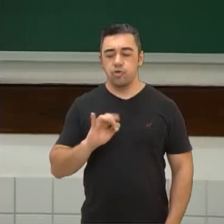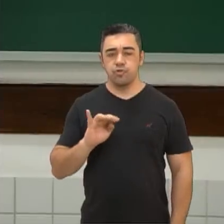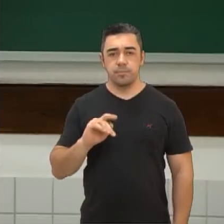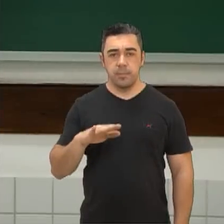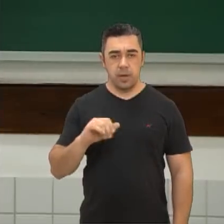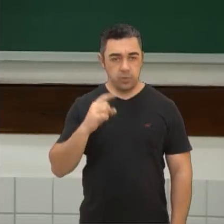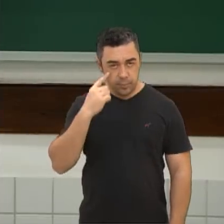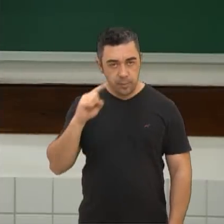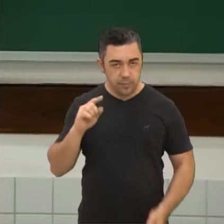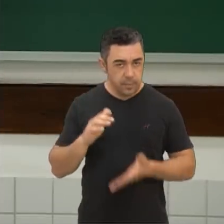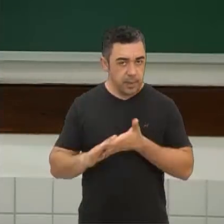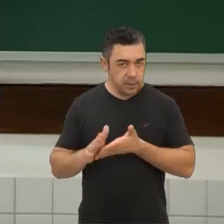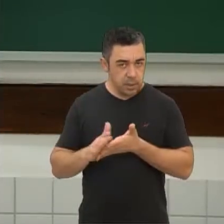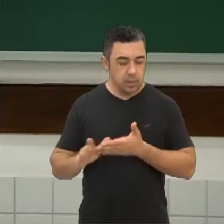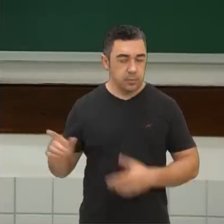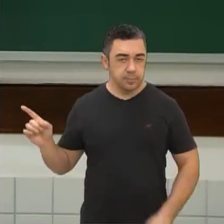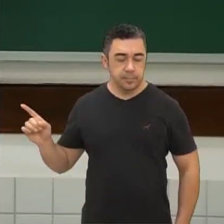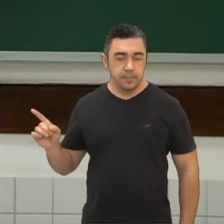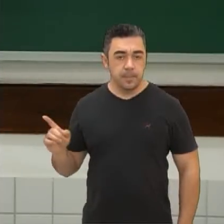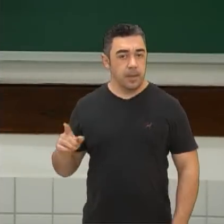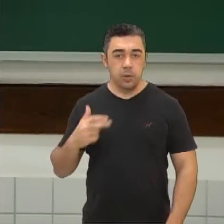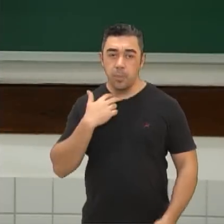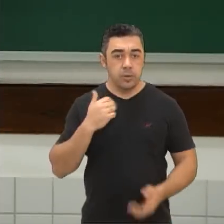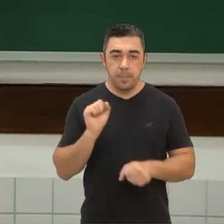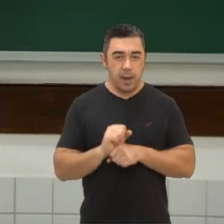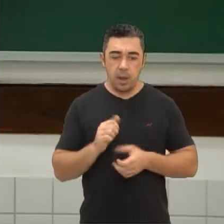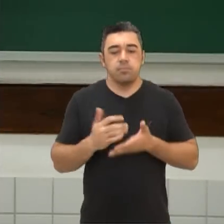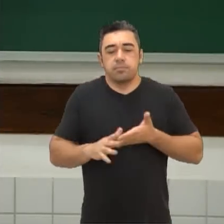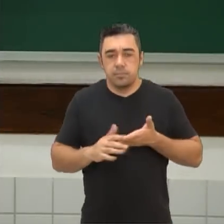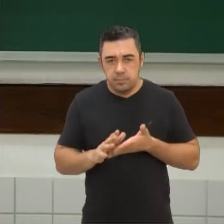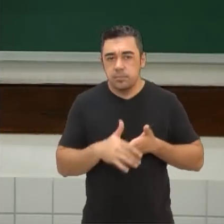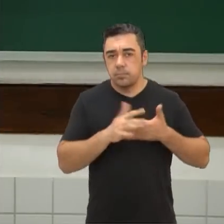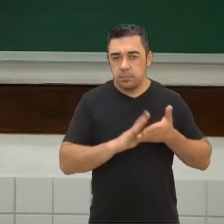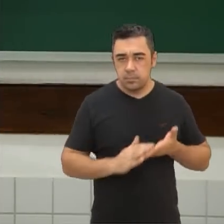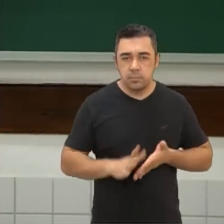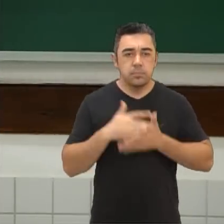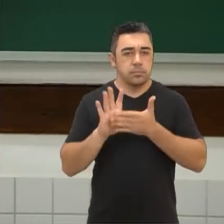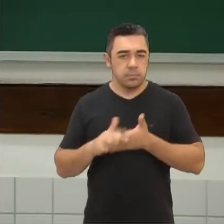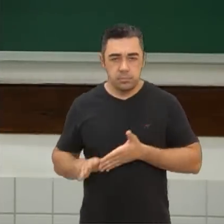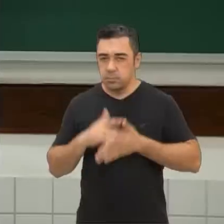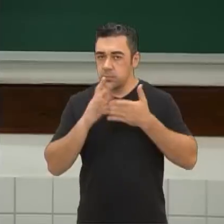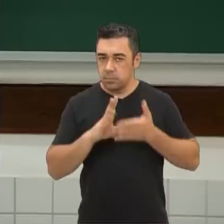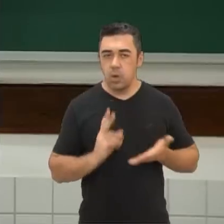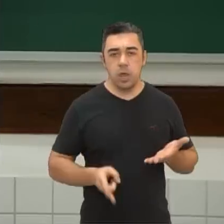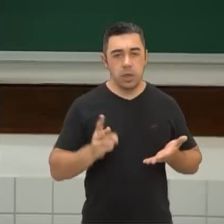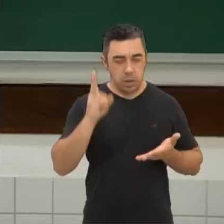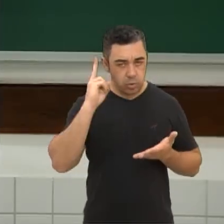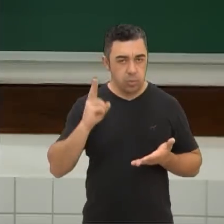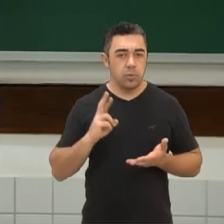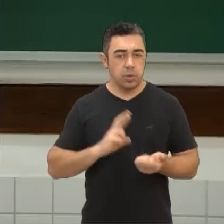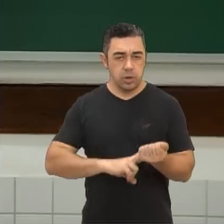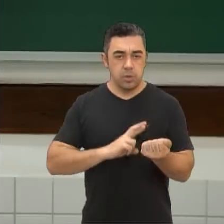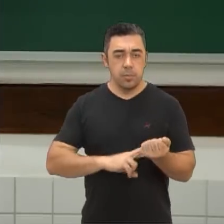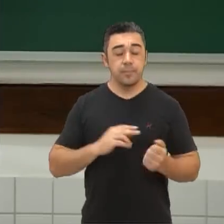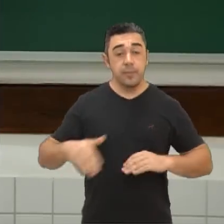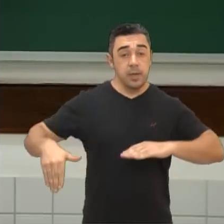rápida, né? Enquanto a música está acontecendo, ele já responde em sequência, ele não para de